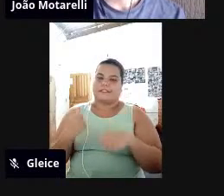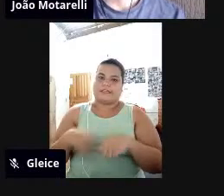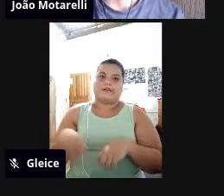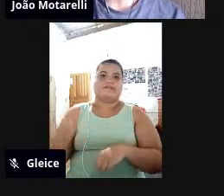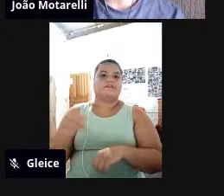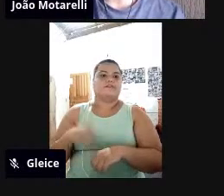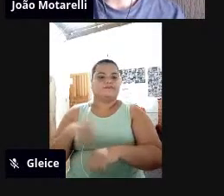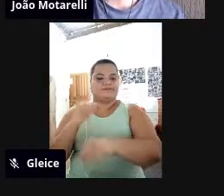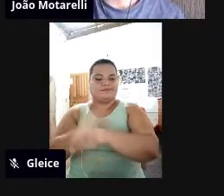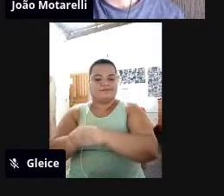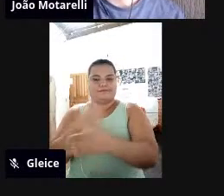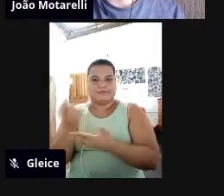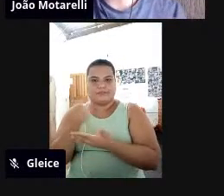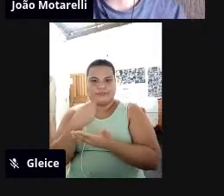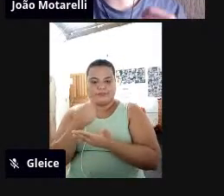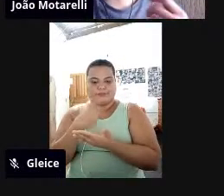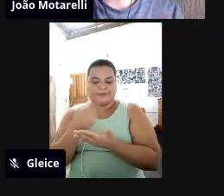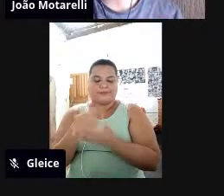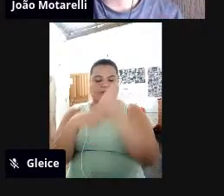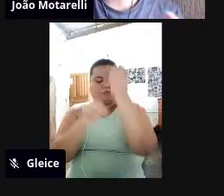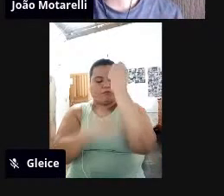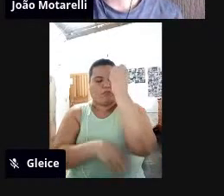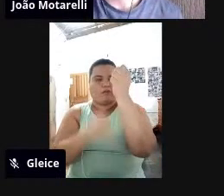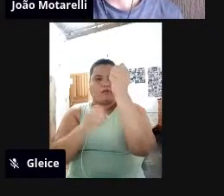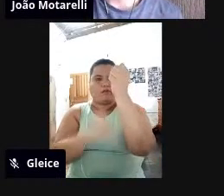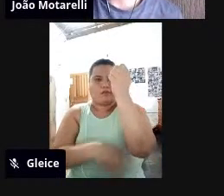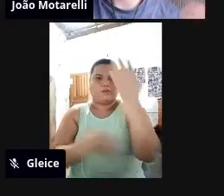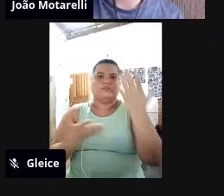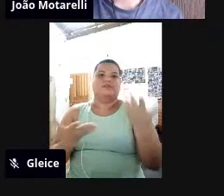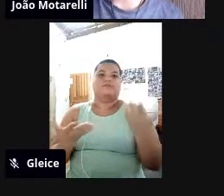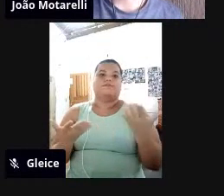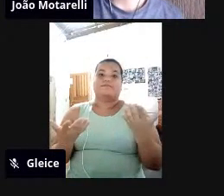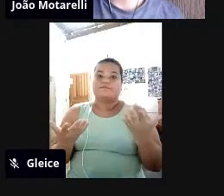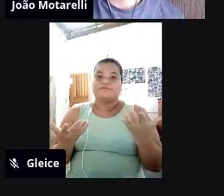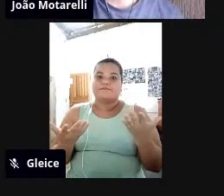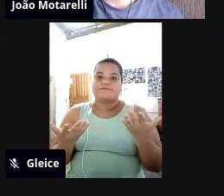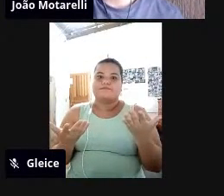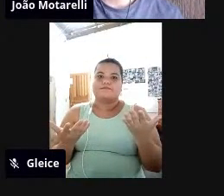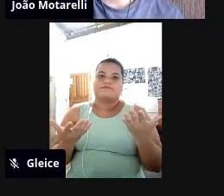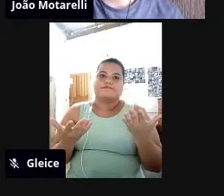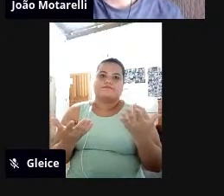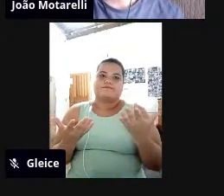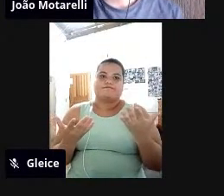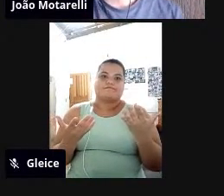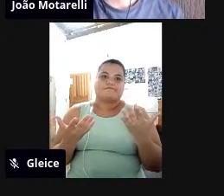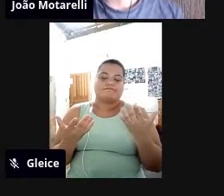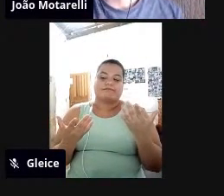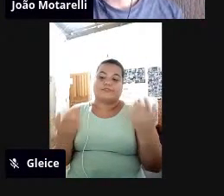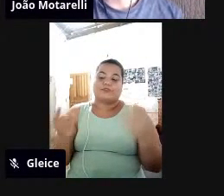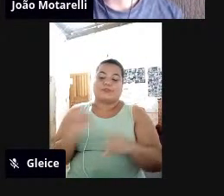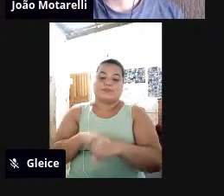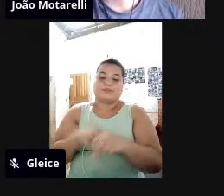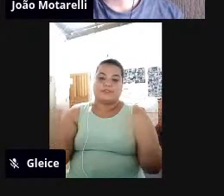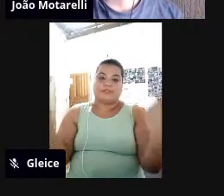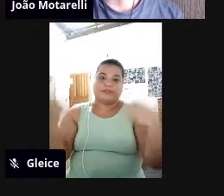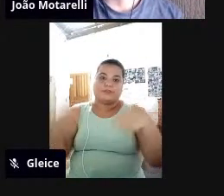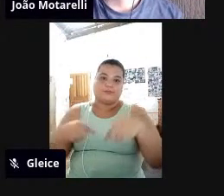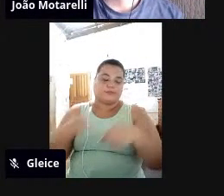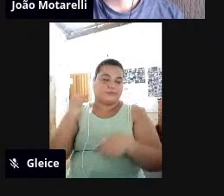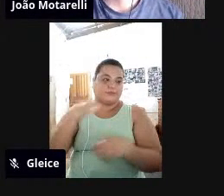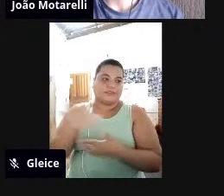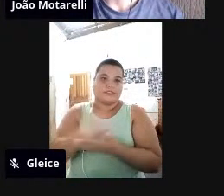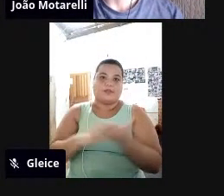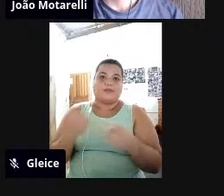de capas, né, para induzir a sudorese, e aí na luta não tinha um bom rendimento, porque estava realmente